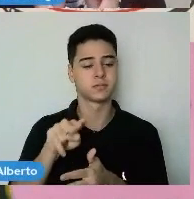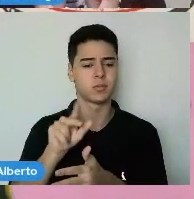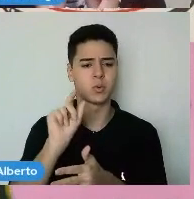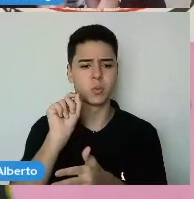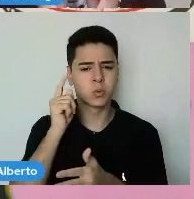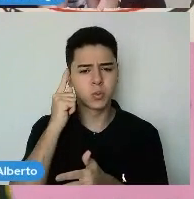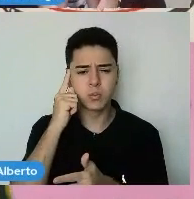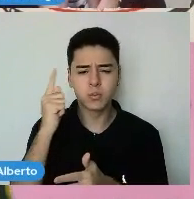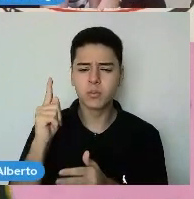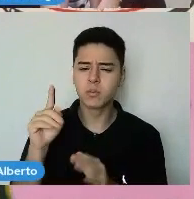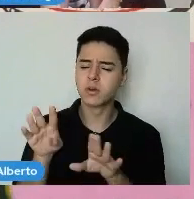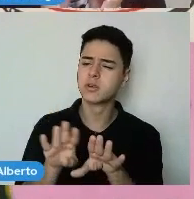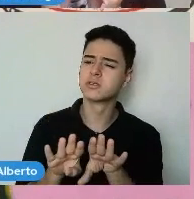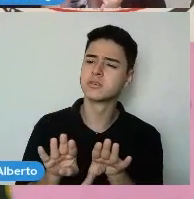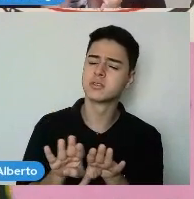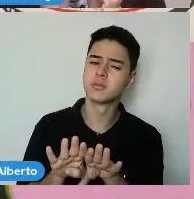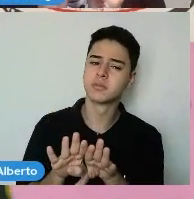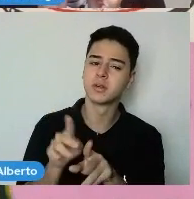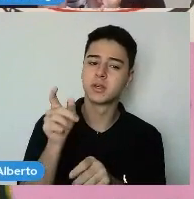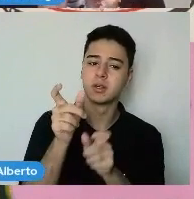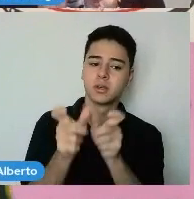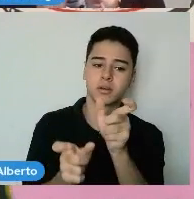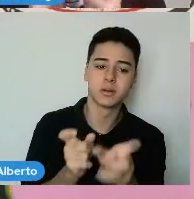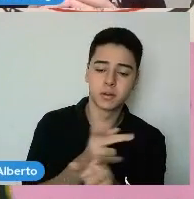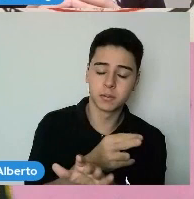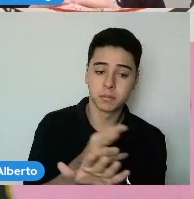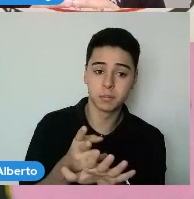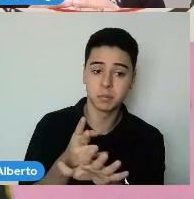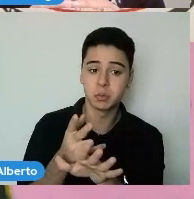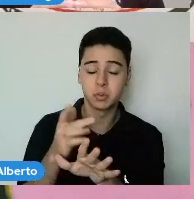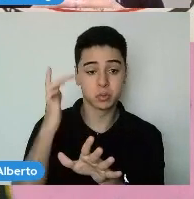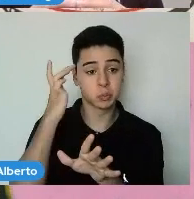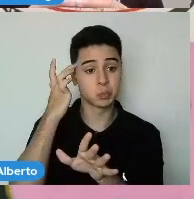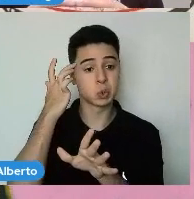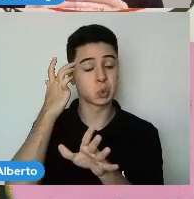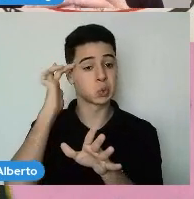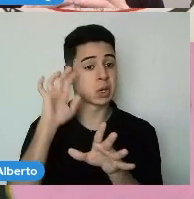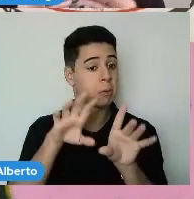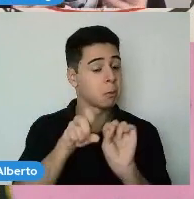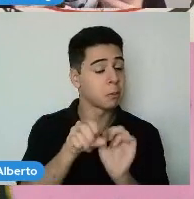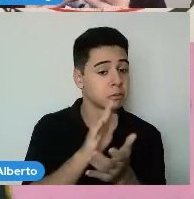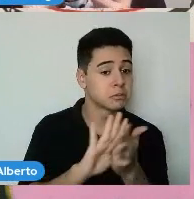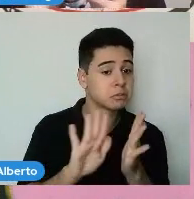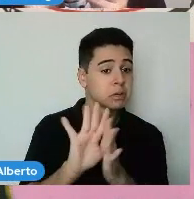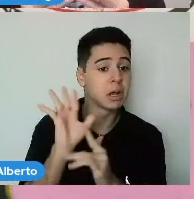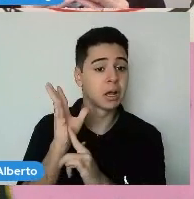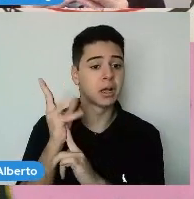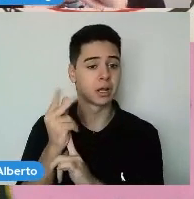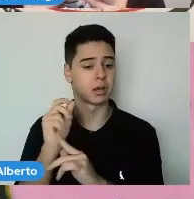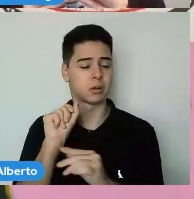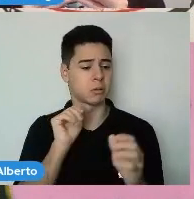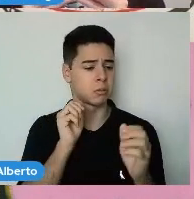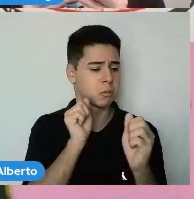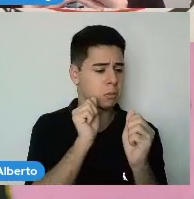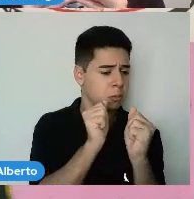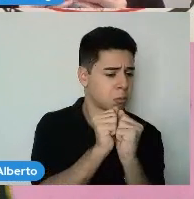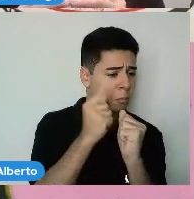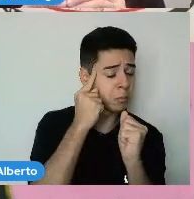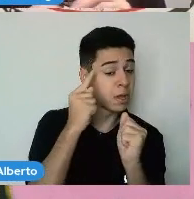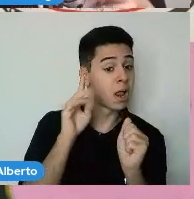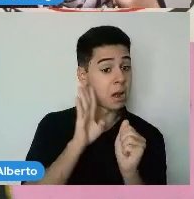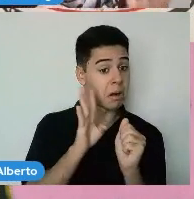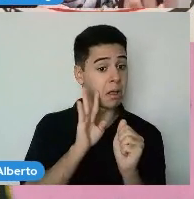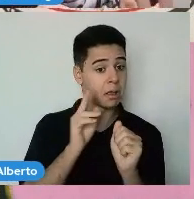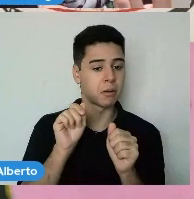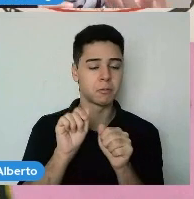para um público mais leigo, o pessoal que não tem formação em arte, tá? Uma aproximação que eu acho bacana de